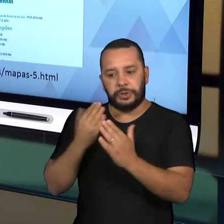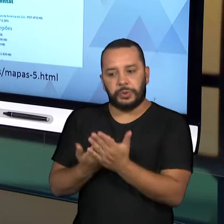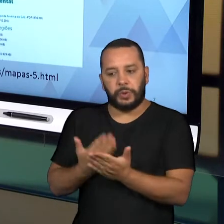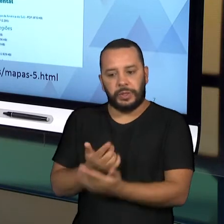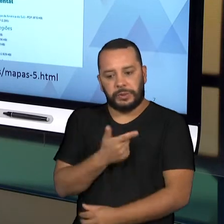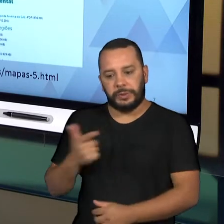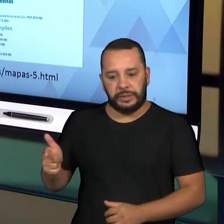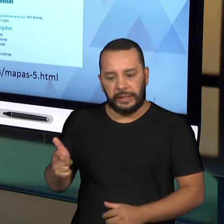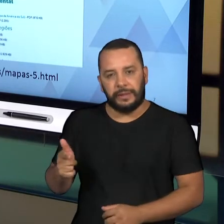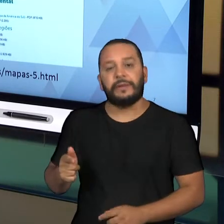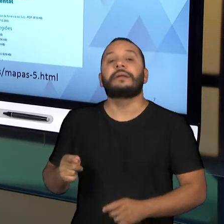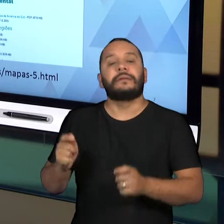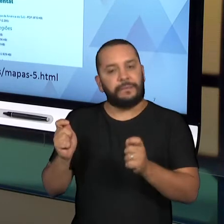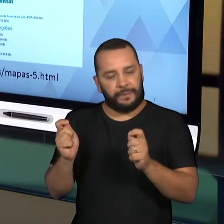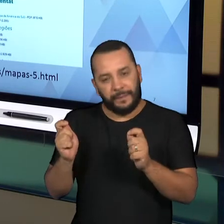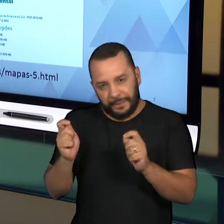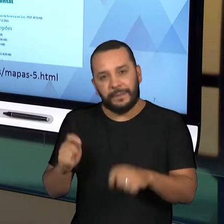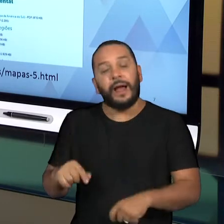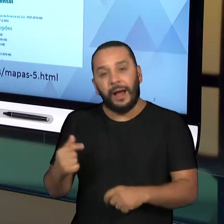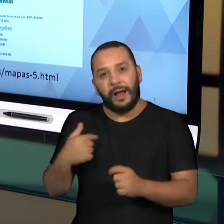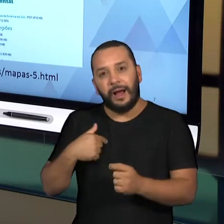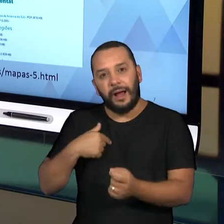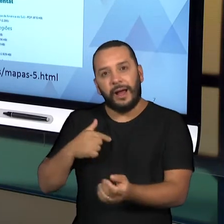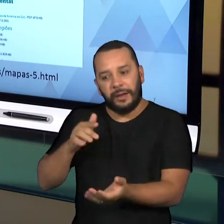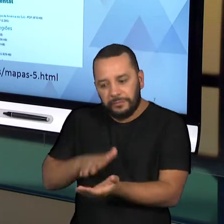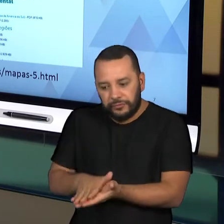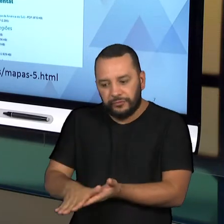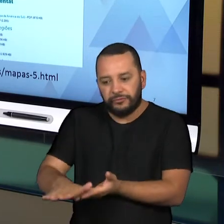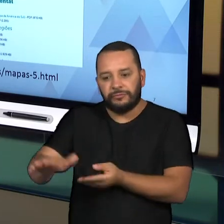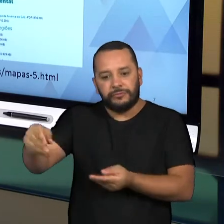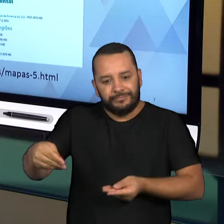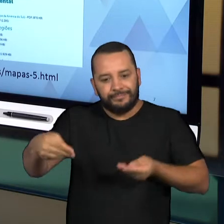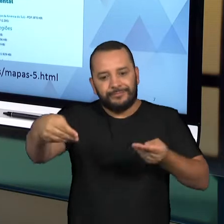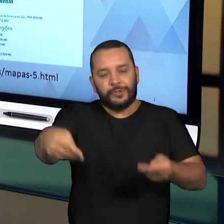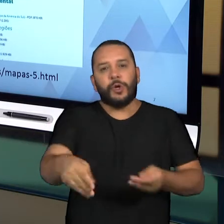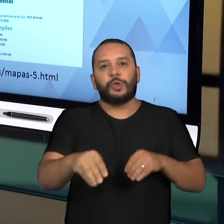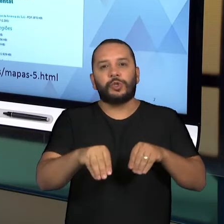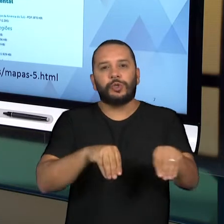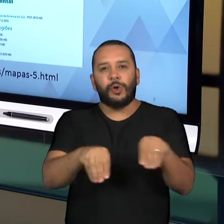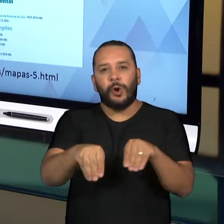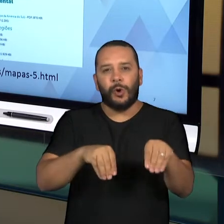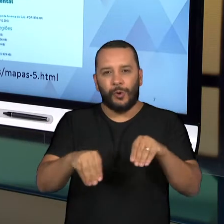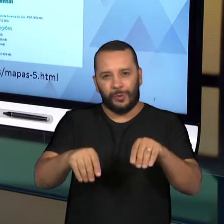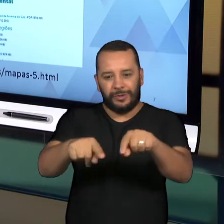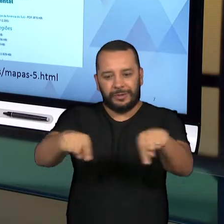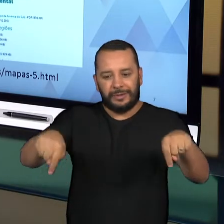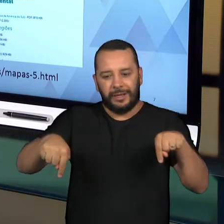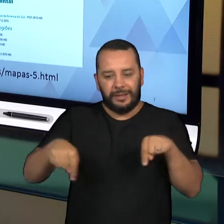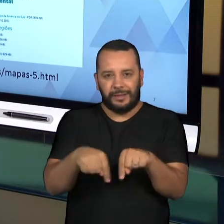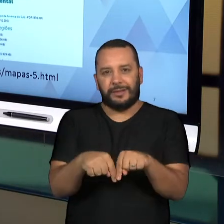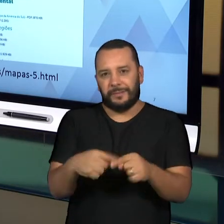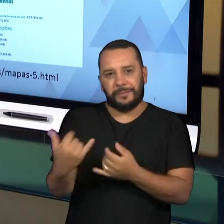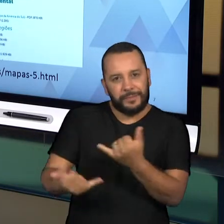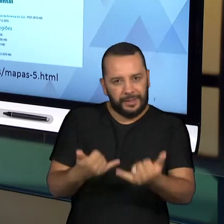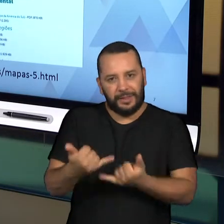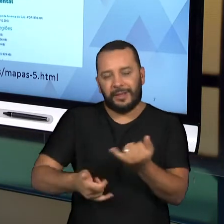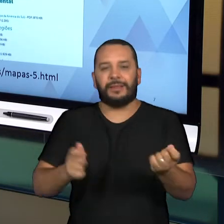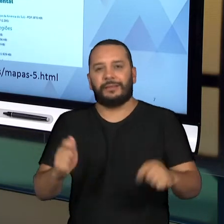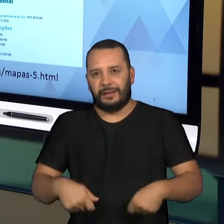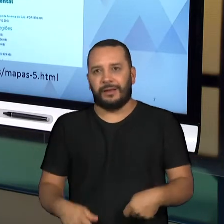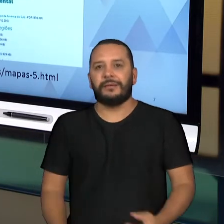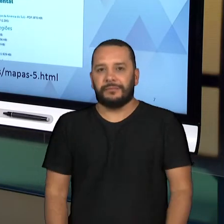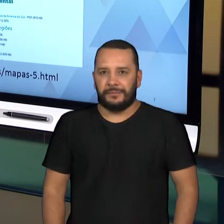ele pode também produzir o jogo e levar o jogo para sala de aula então é um exemplo de um